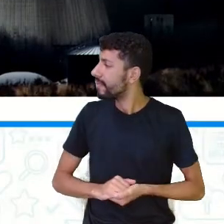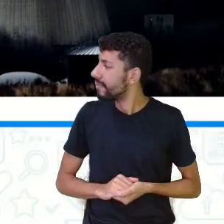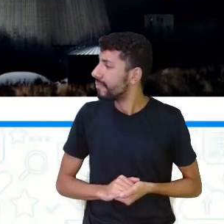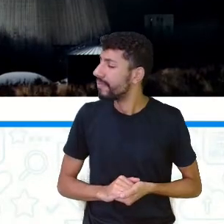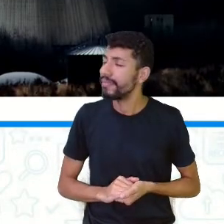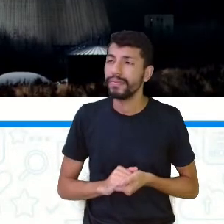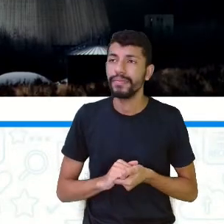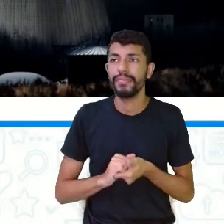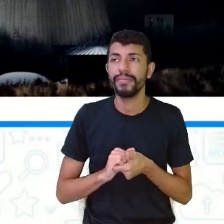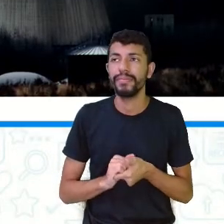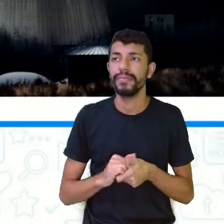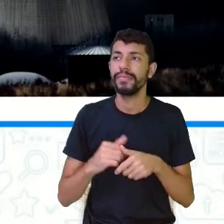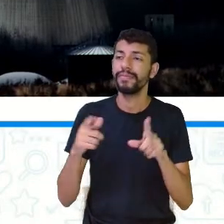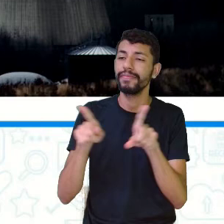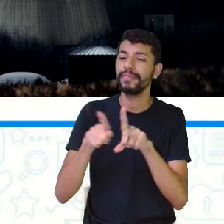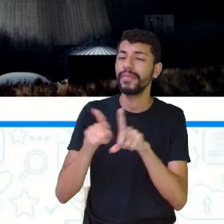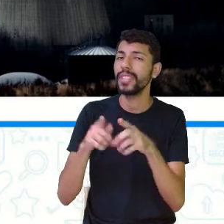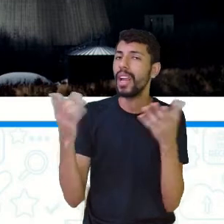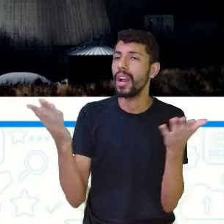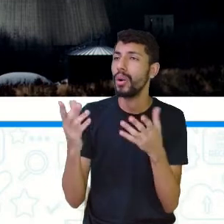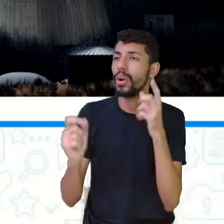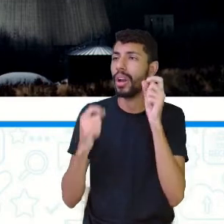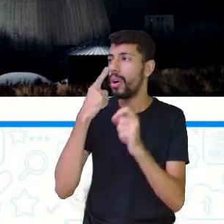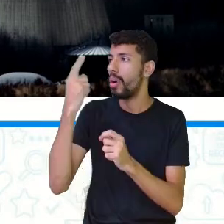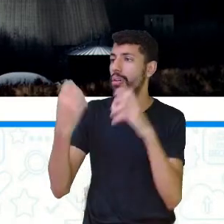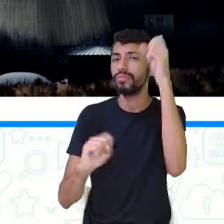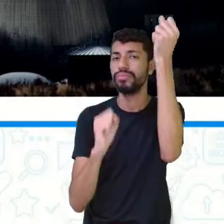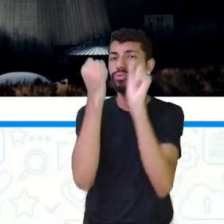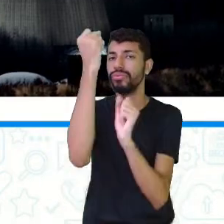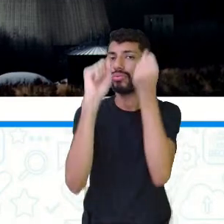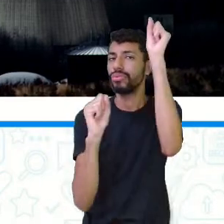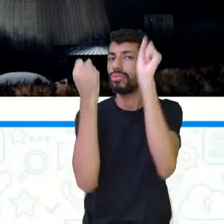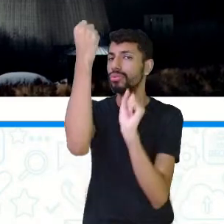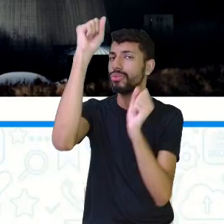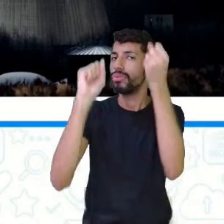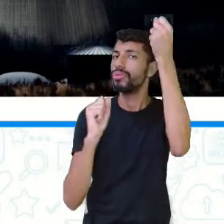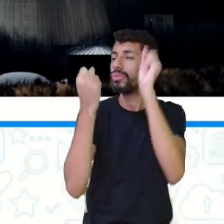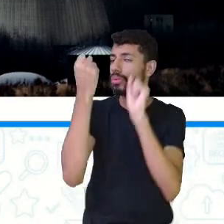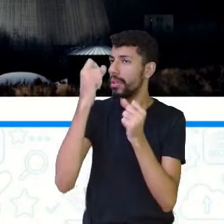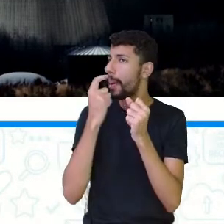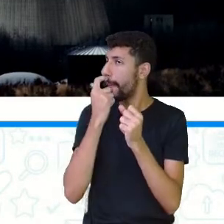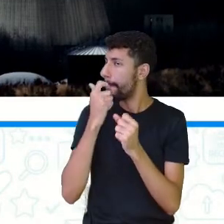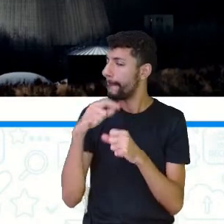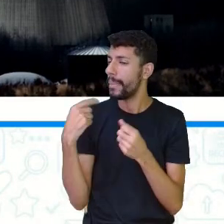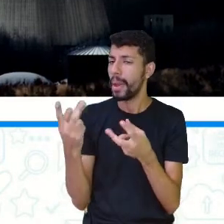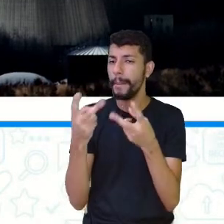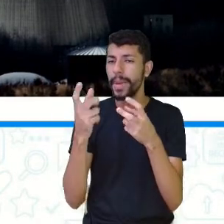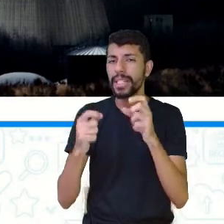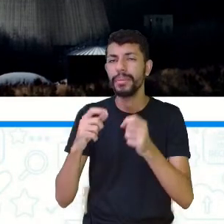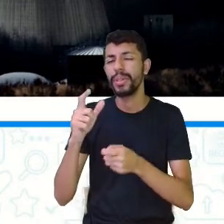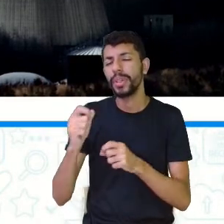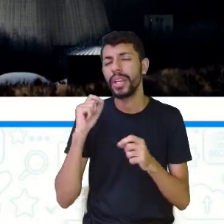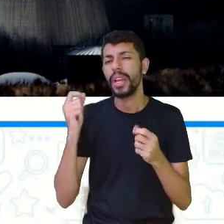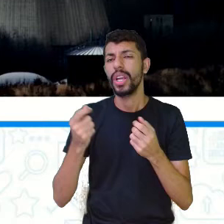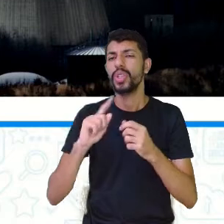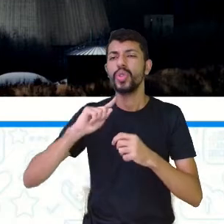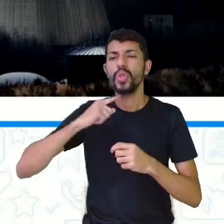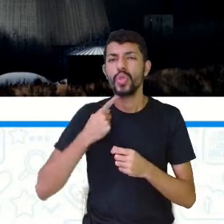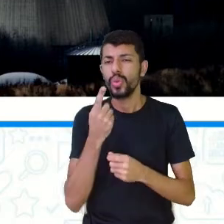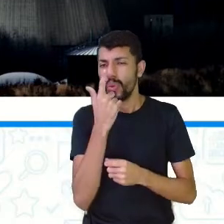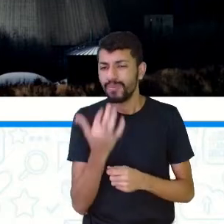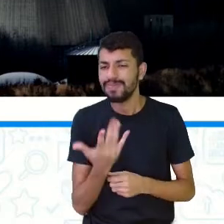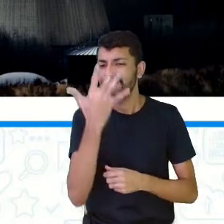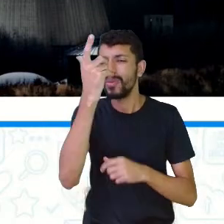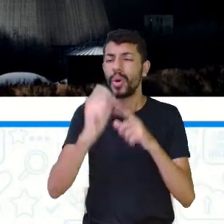Agora, uma indústria, uma fábrica, então nós vimos poluição na água, nós vimos